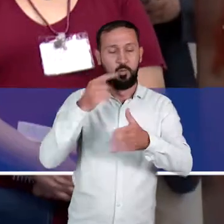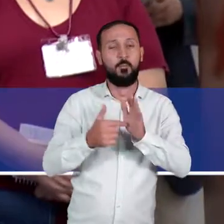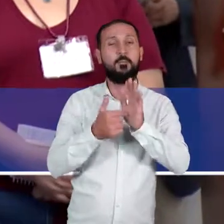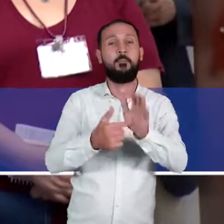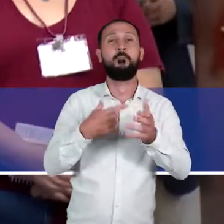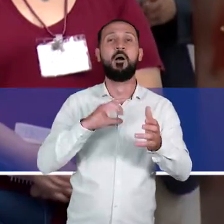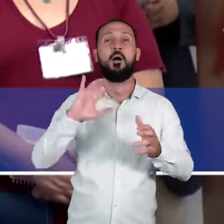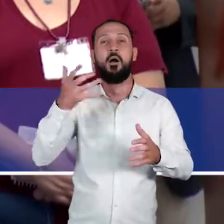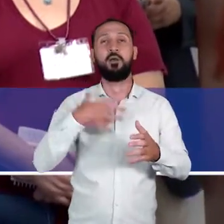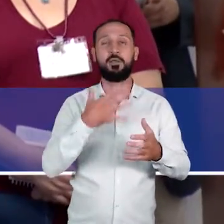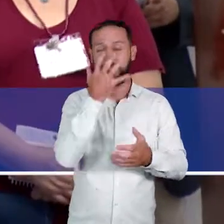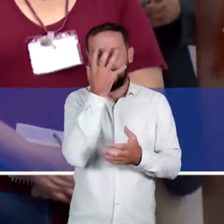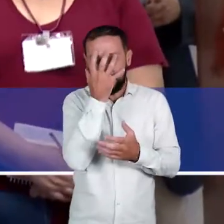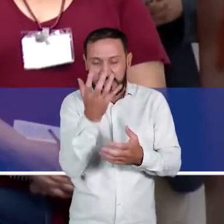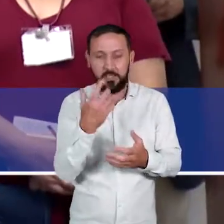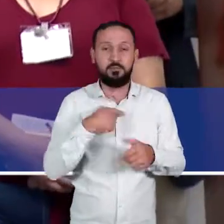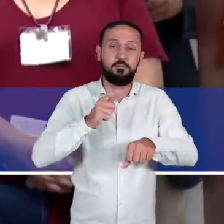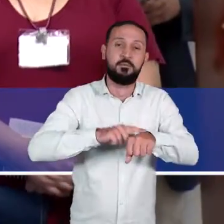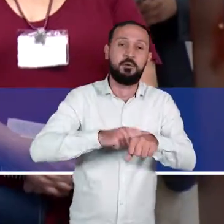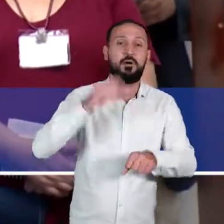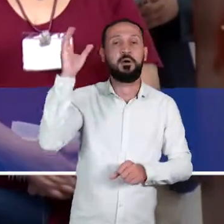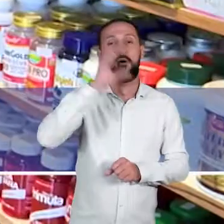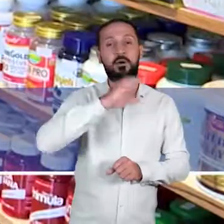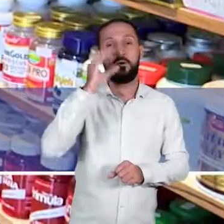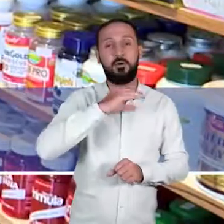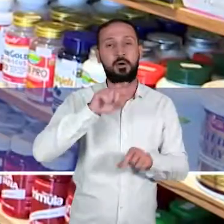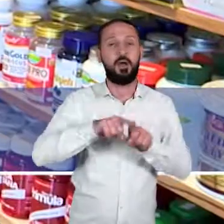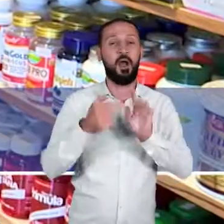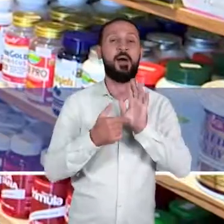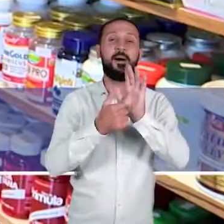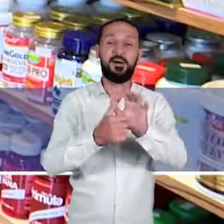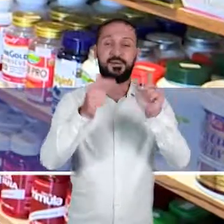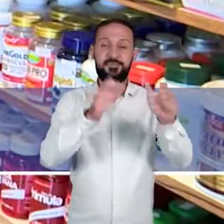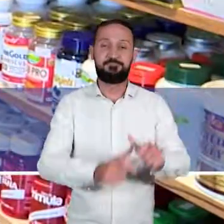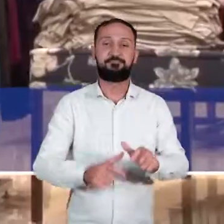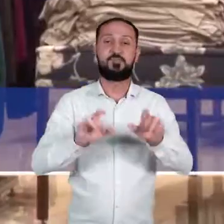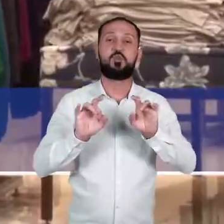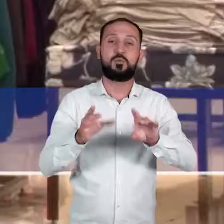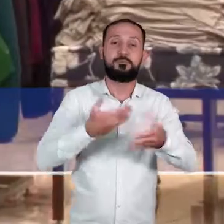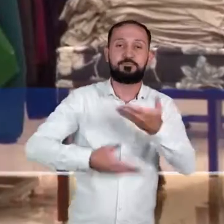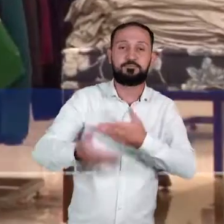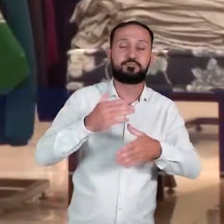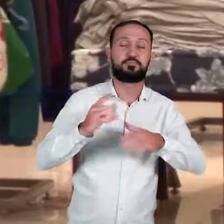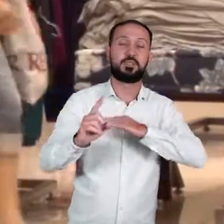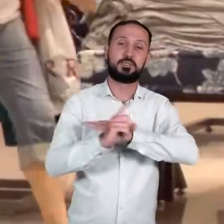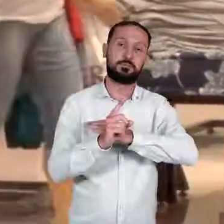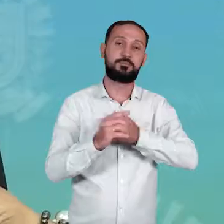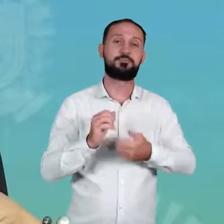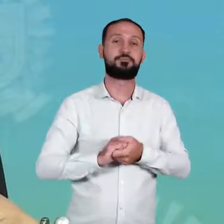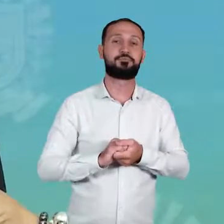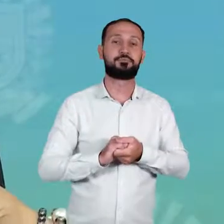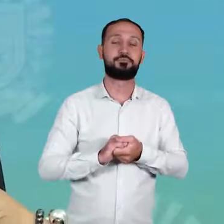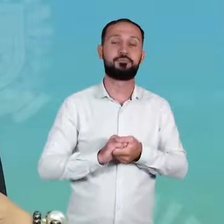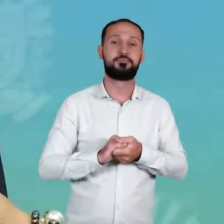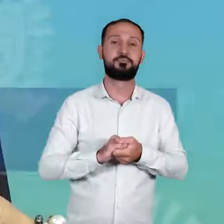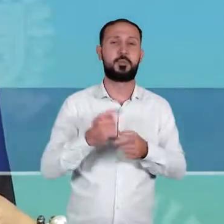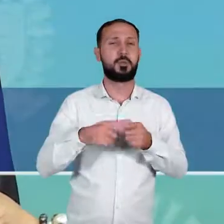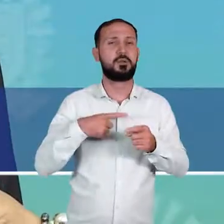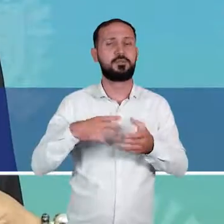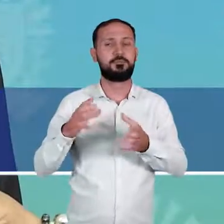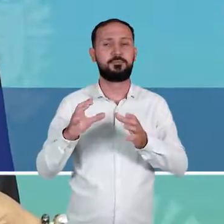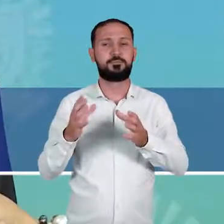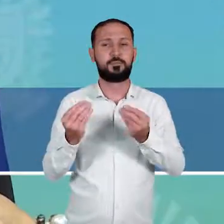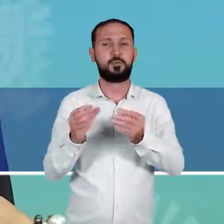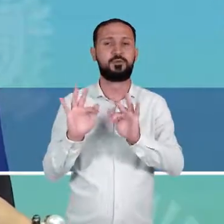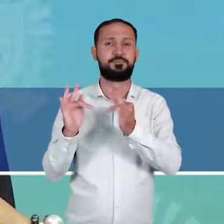evitar o constrangimento no atendimento prioritário em estabelecimentos comerciais e de serviços. Nós recebemos o apelo